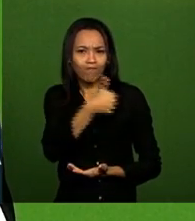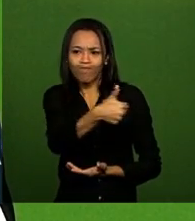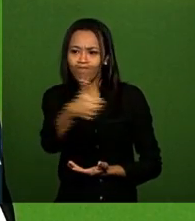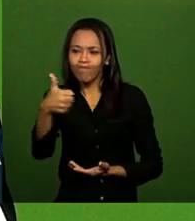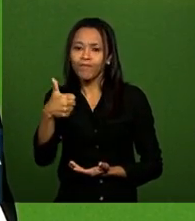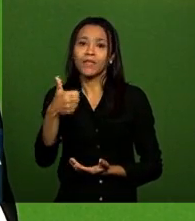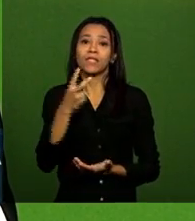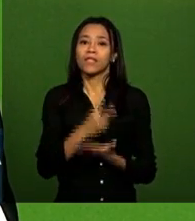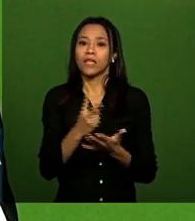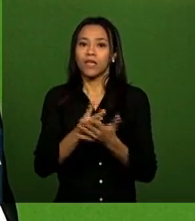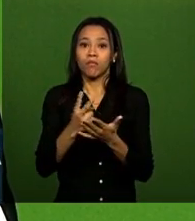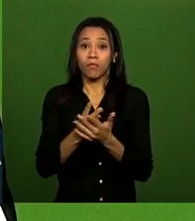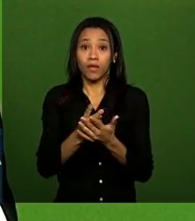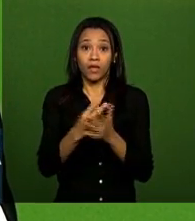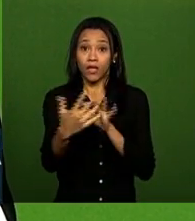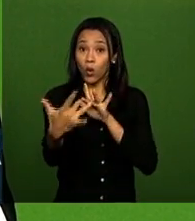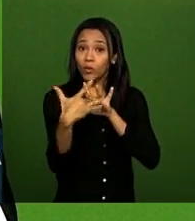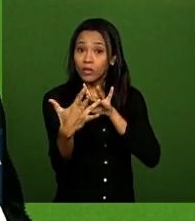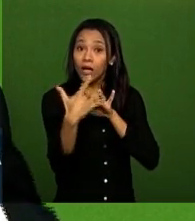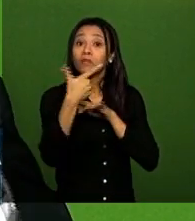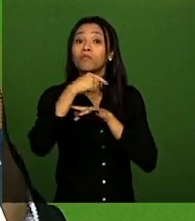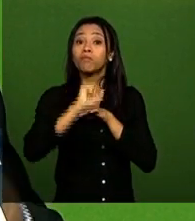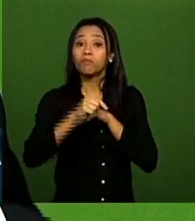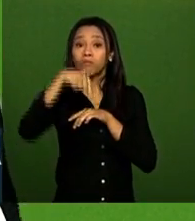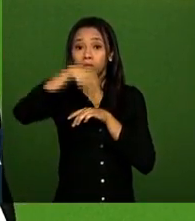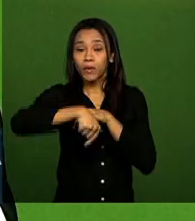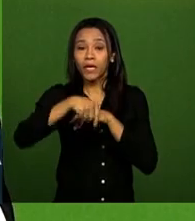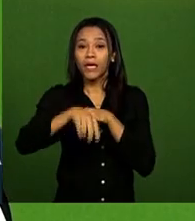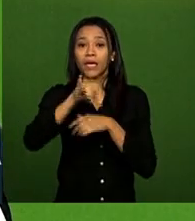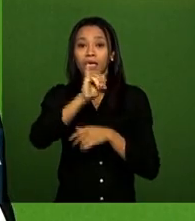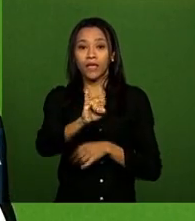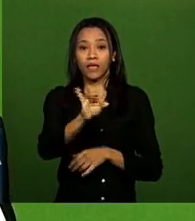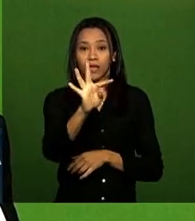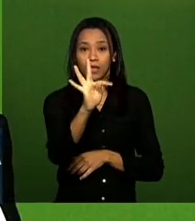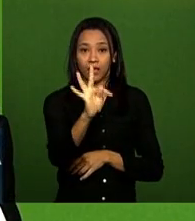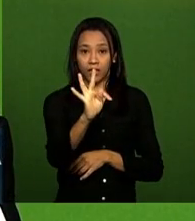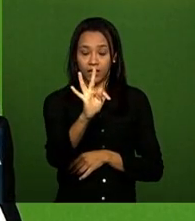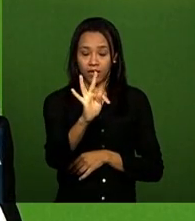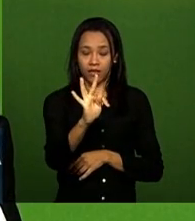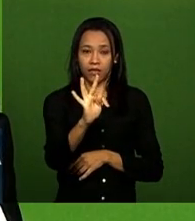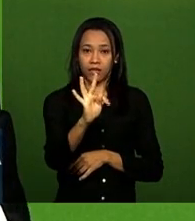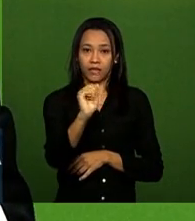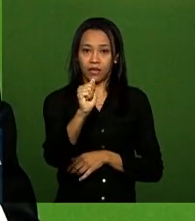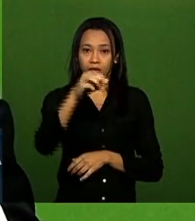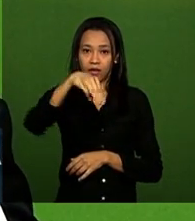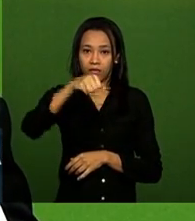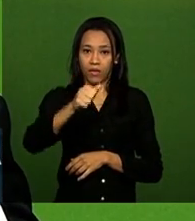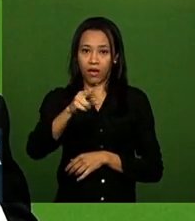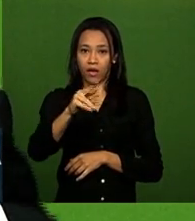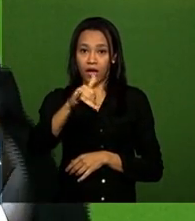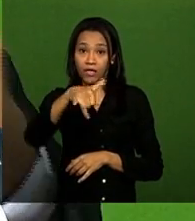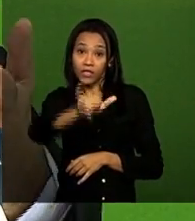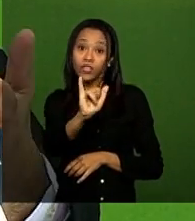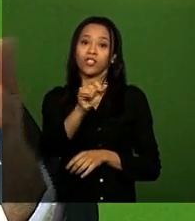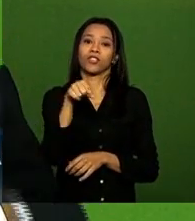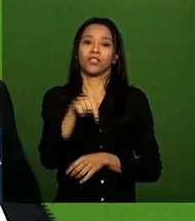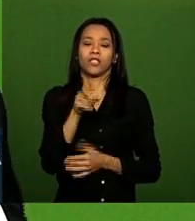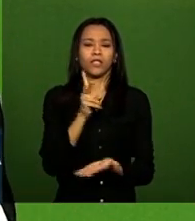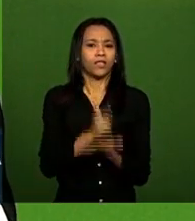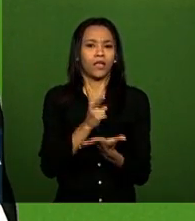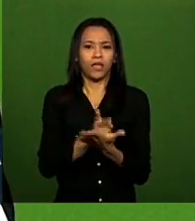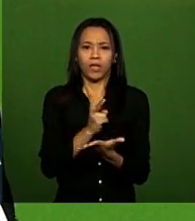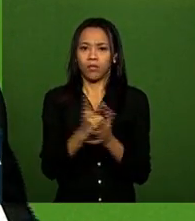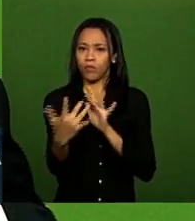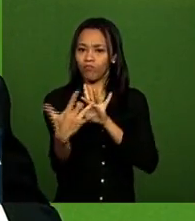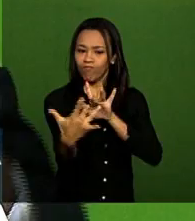integração com Itamarati né com a nossa área de relações exteriores eh Há uma um desafio eu diria prioritário